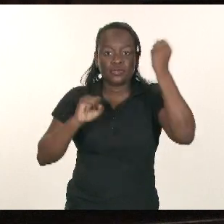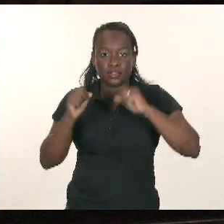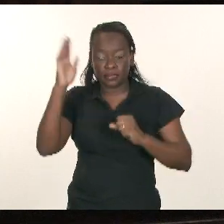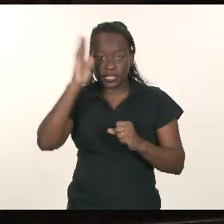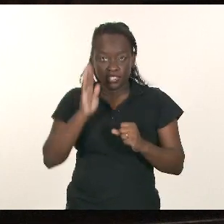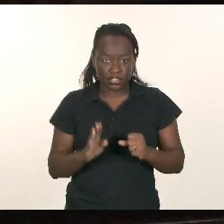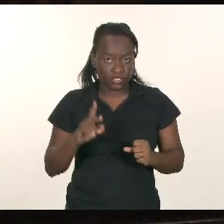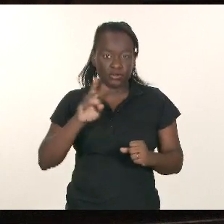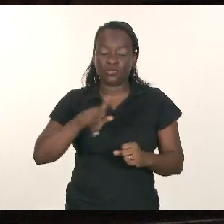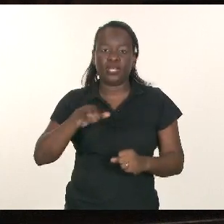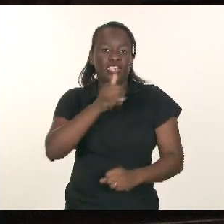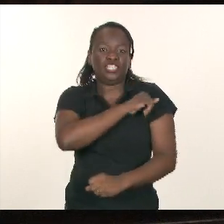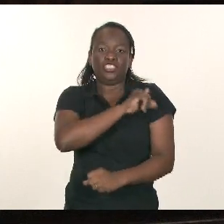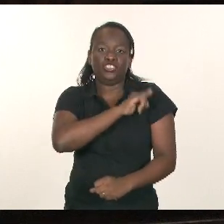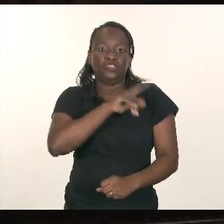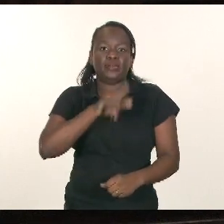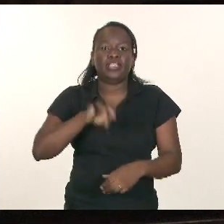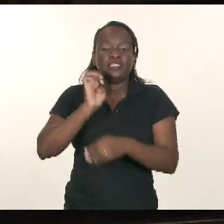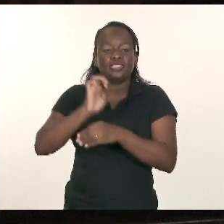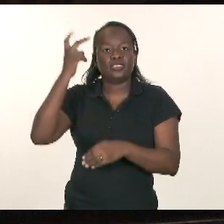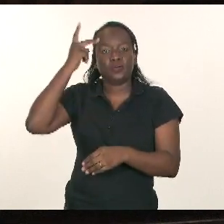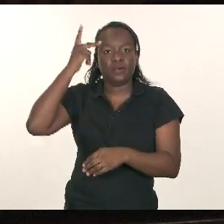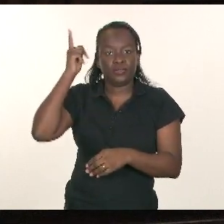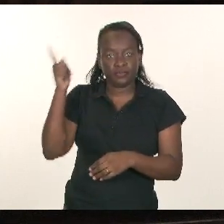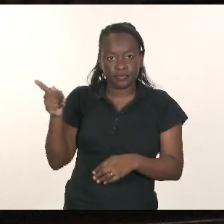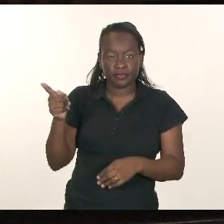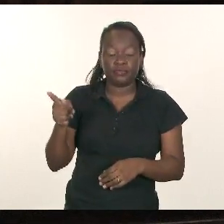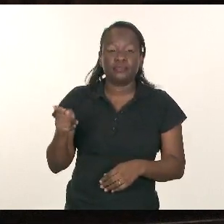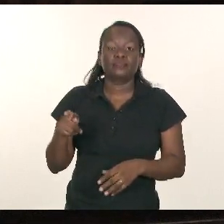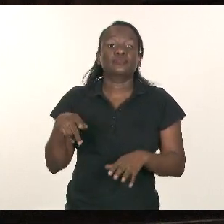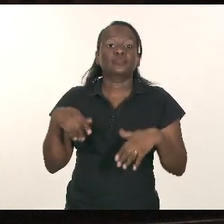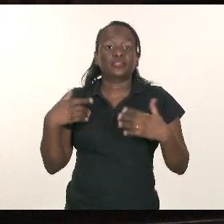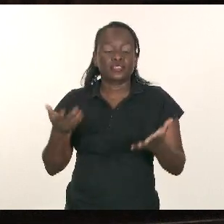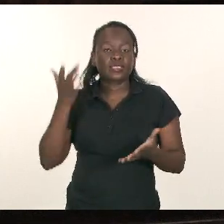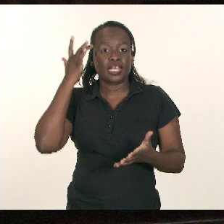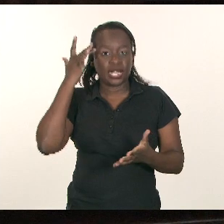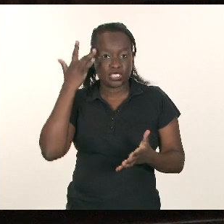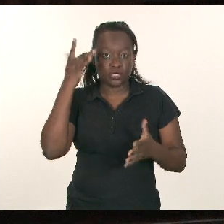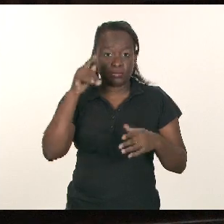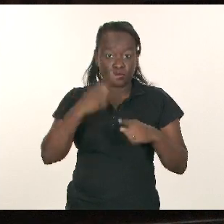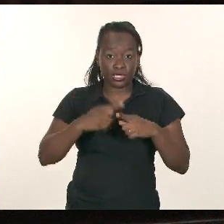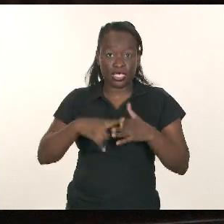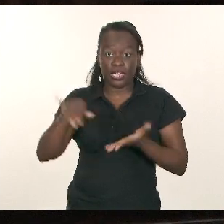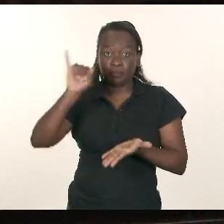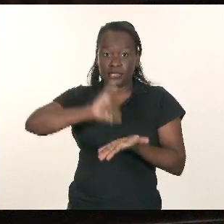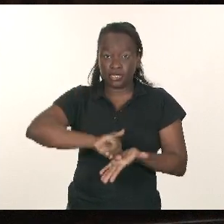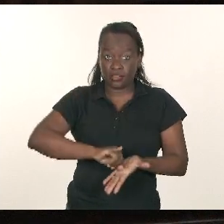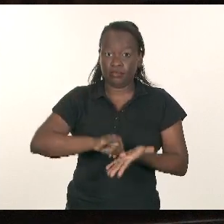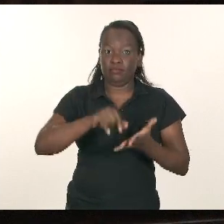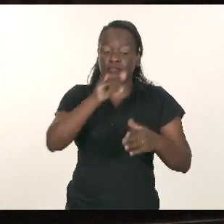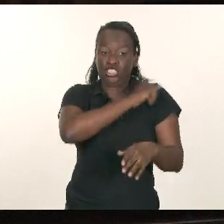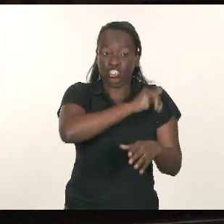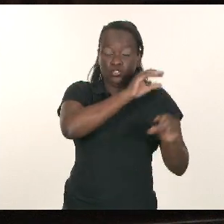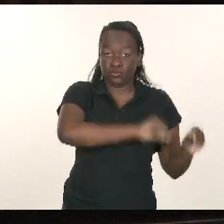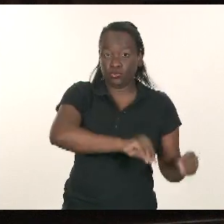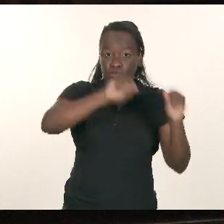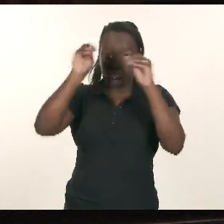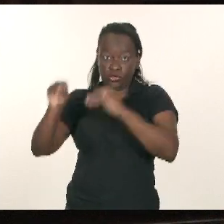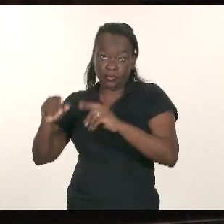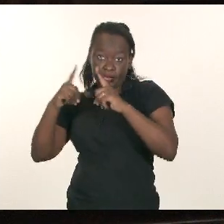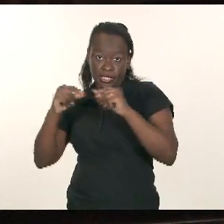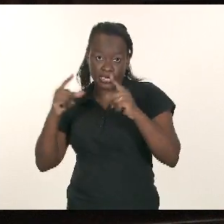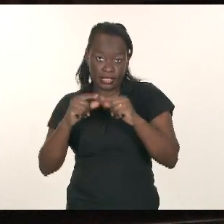não é o Rio de Janeiro, mas é o estado de São Paulo. E ele considera que a transferência da capital foi